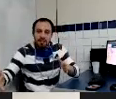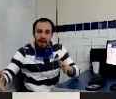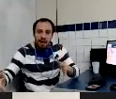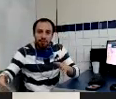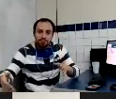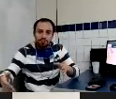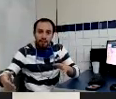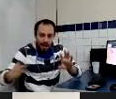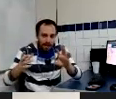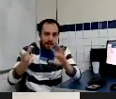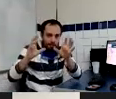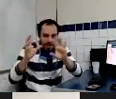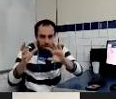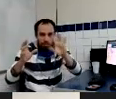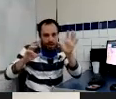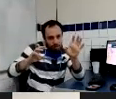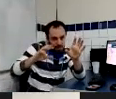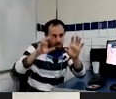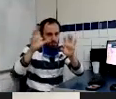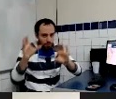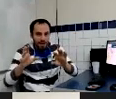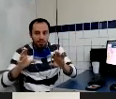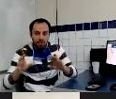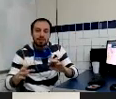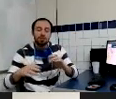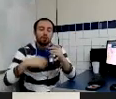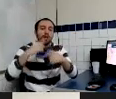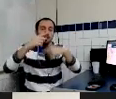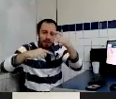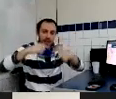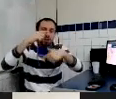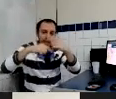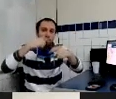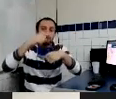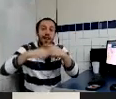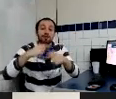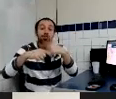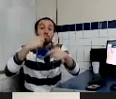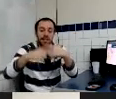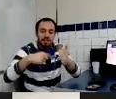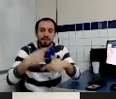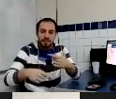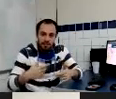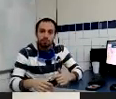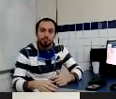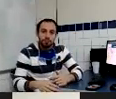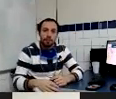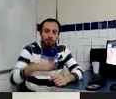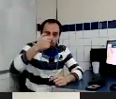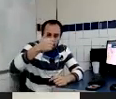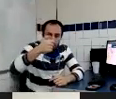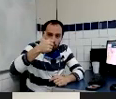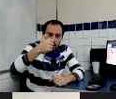sedentário. Aquele período neolítico, paleolítico, expliquei todo aquele processo de hominização,